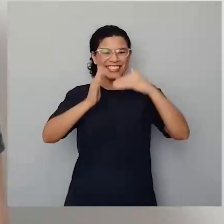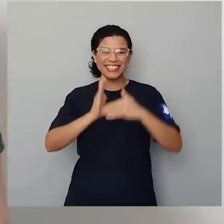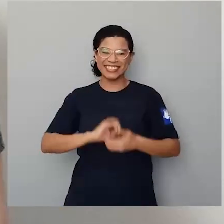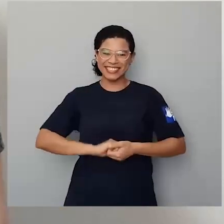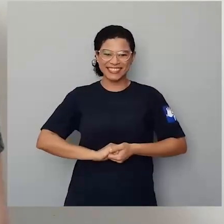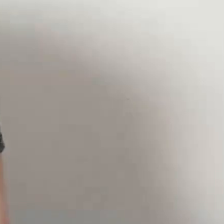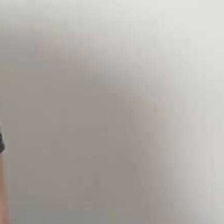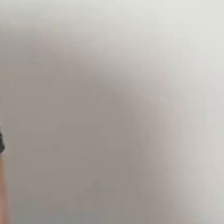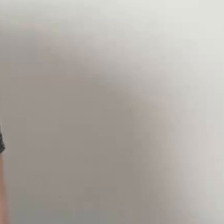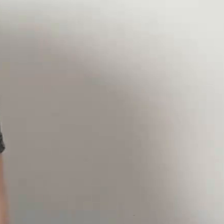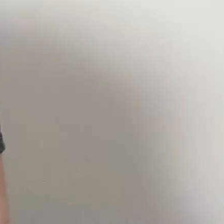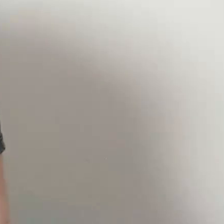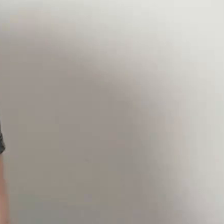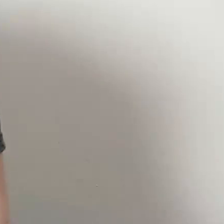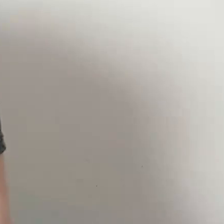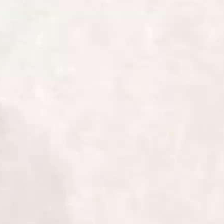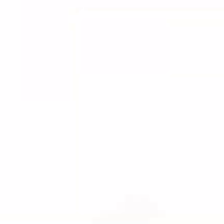até a próxima.